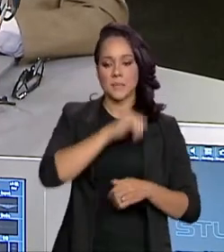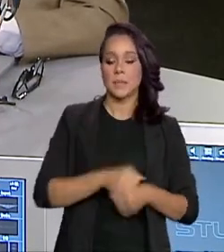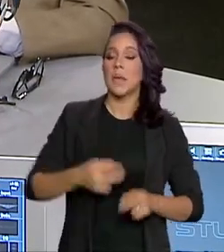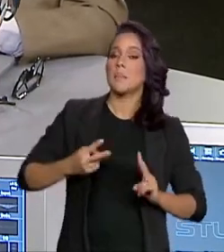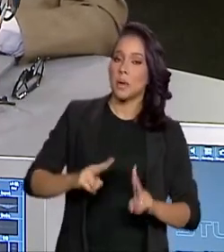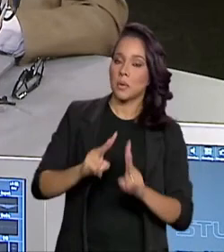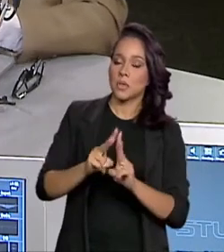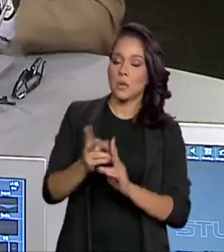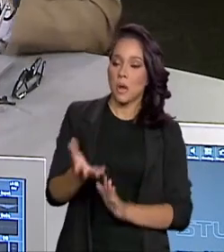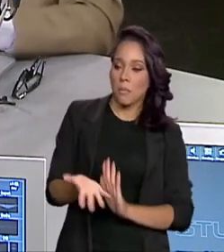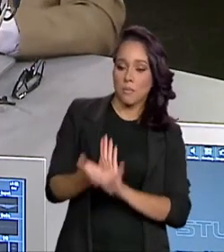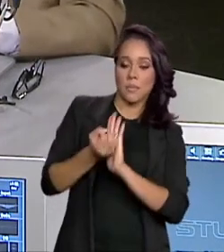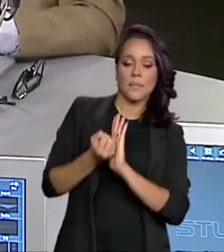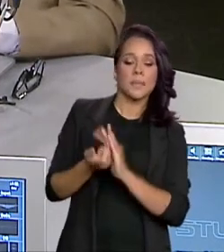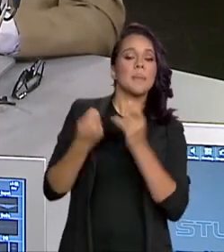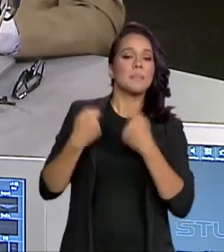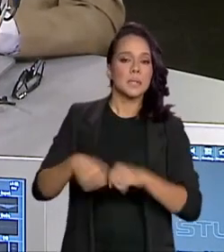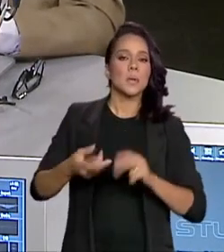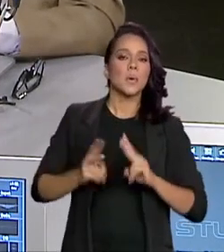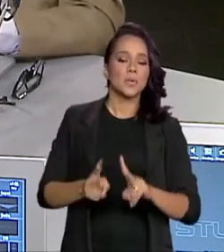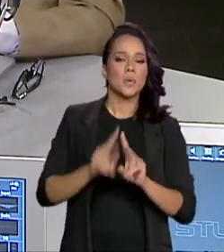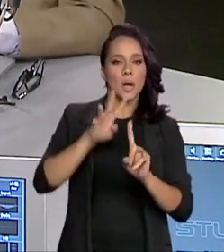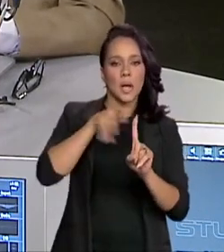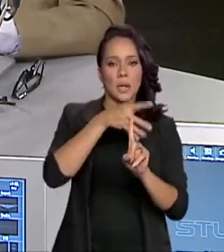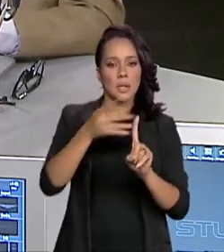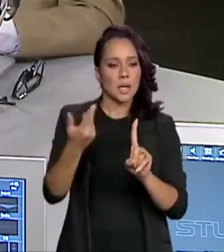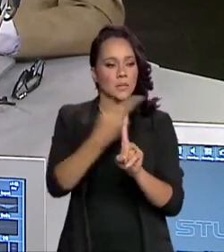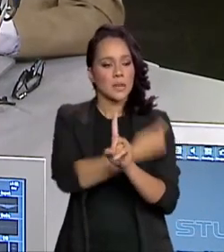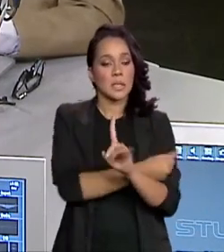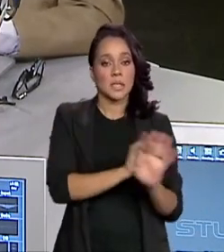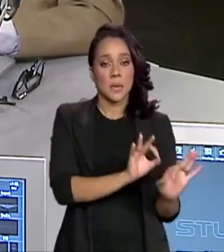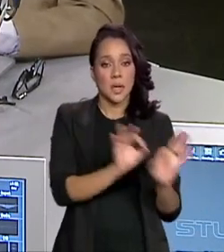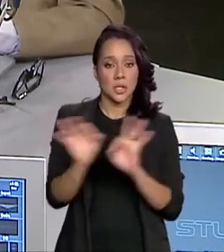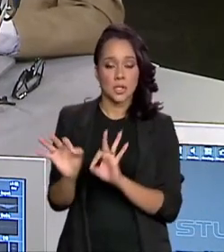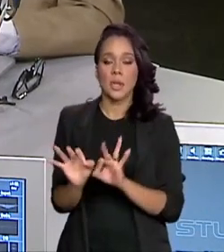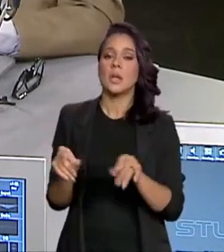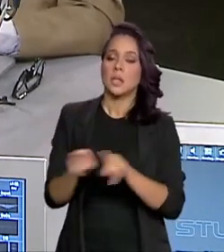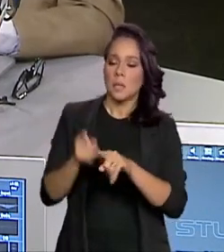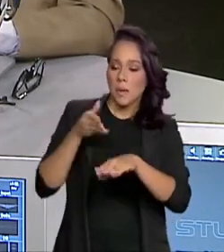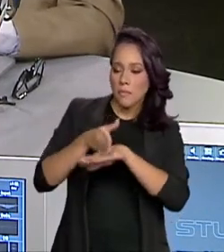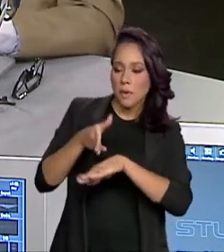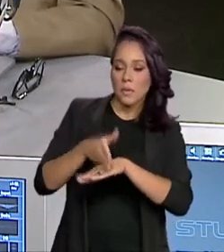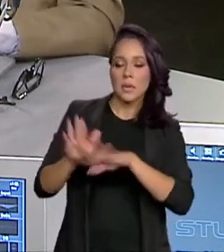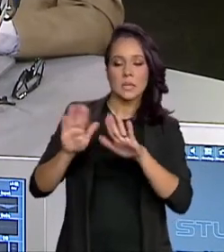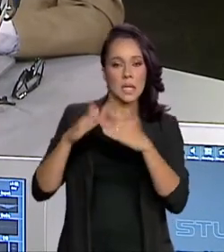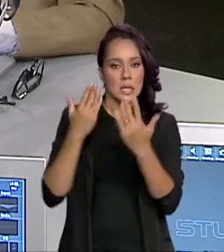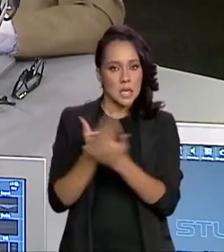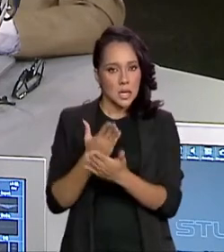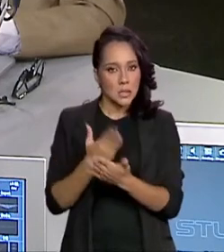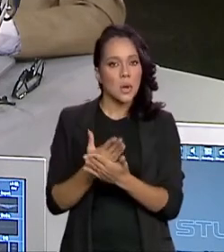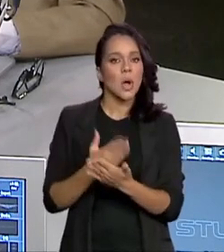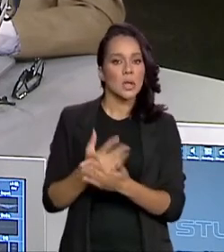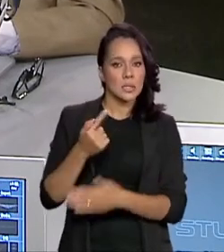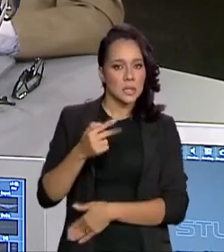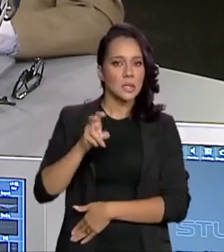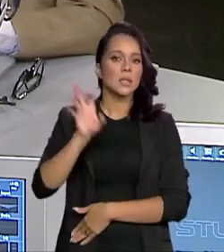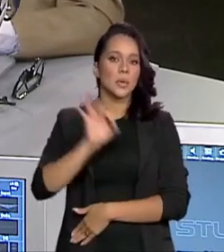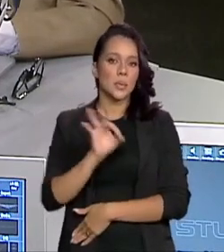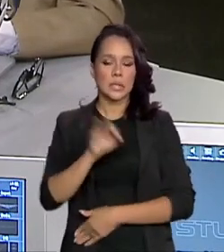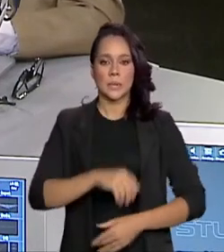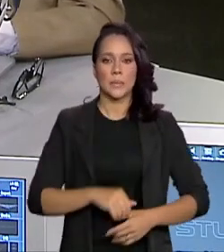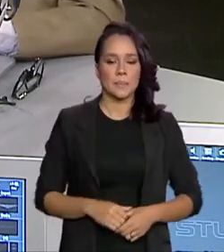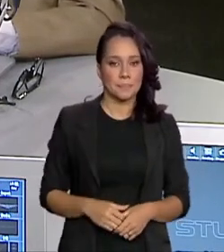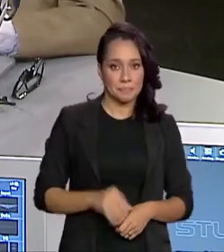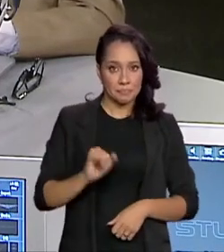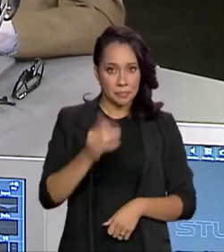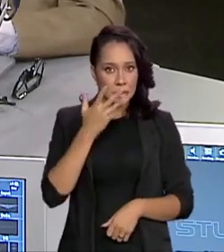continuar como beneficiário, é preciso manter o calendário de vacinação em dia e ter frequência escolar mínima de 75%.